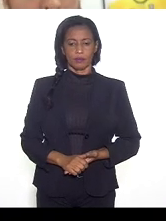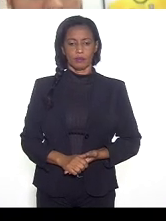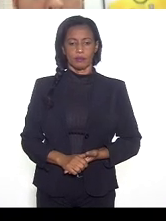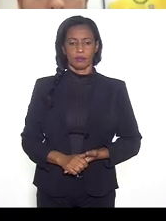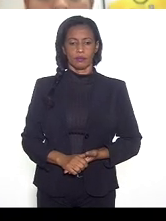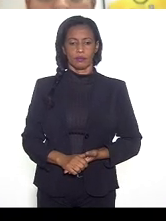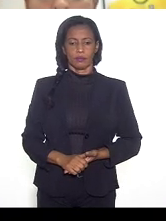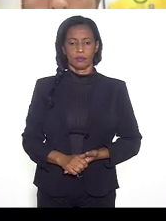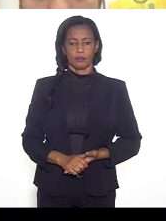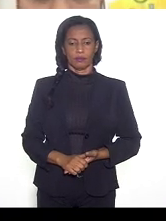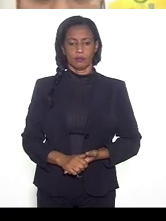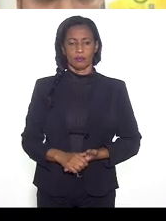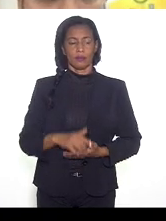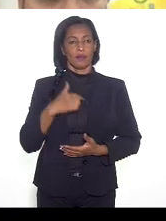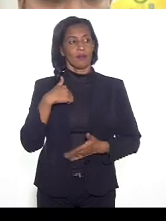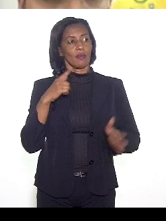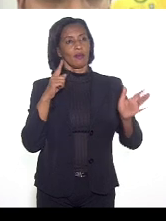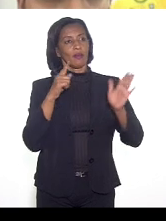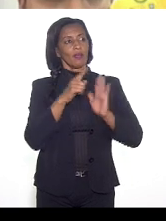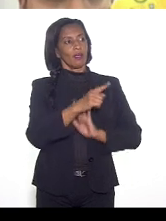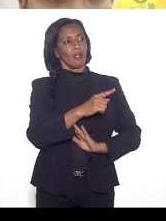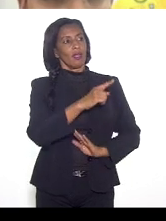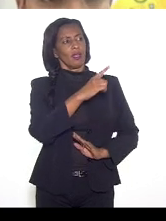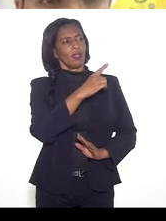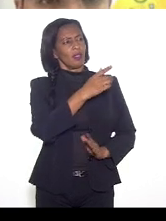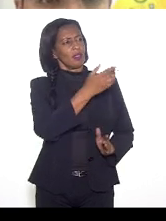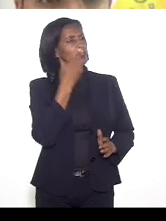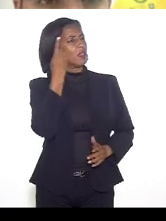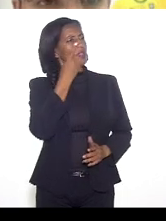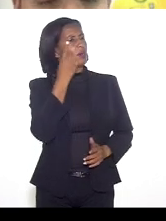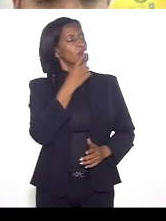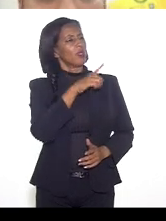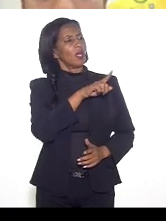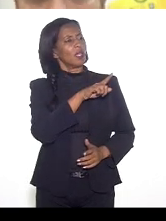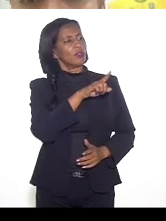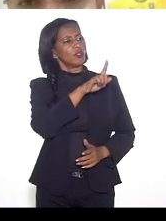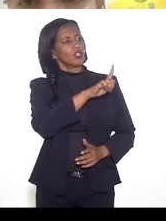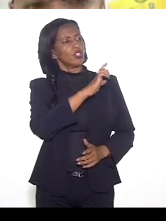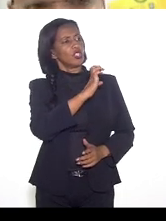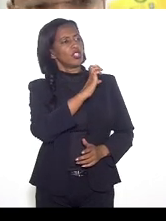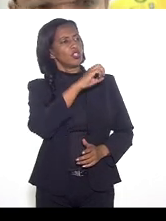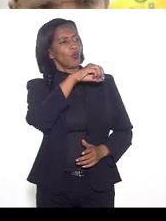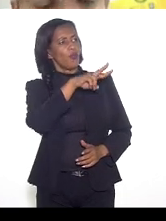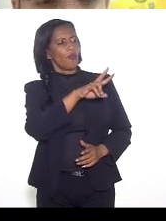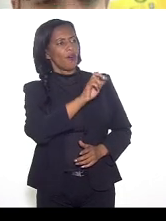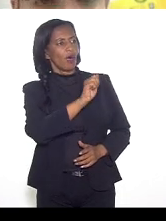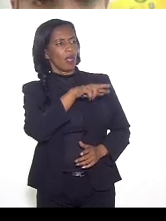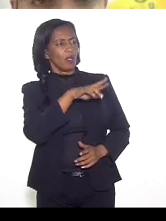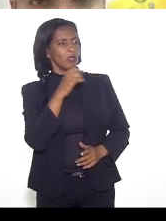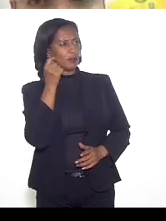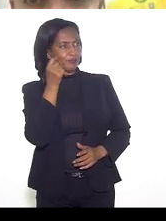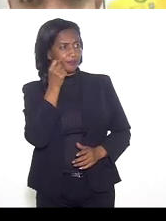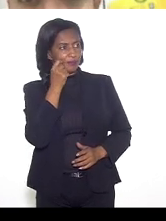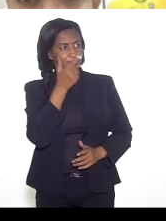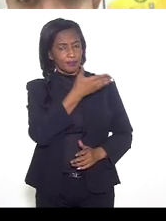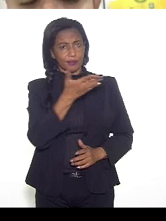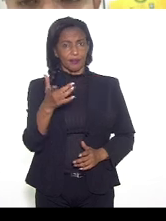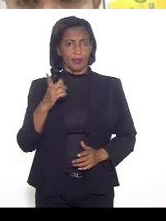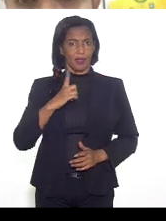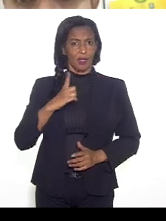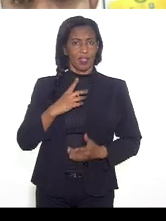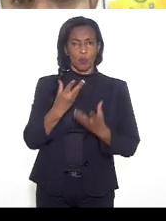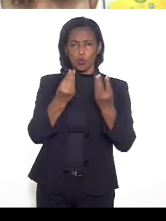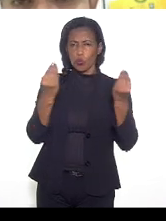Queria me dirigir aqui ao deputado Giovanni Ratinho e também ao doutor Fernando Barbalho. Deputado Ratinho, Eu sei que nós temos aqui